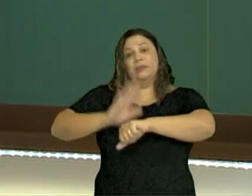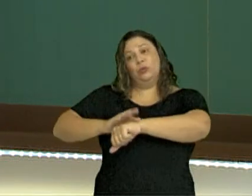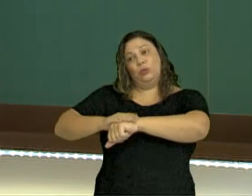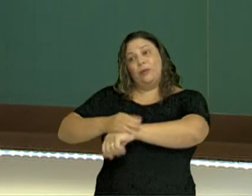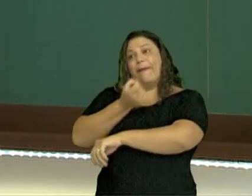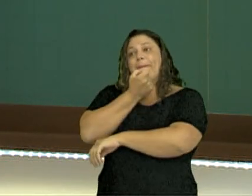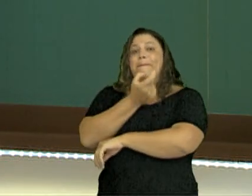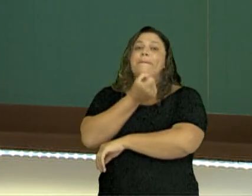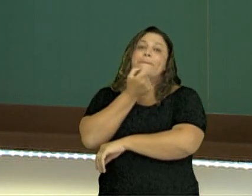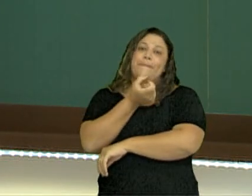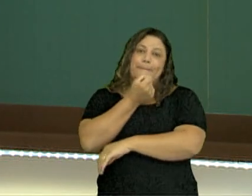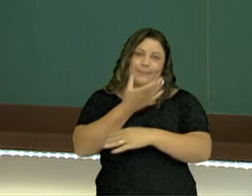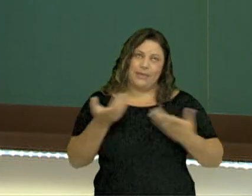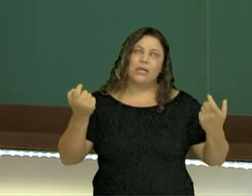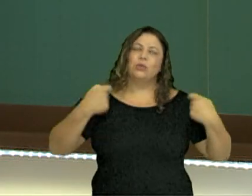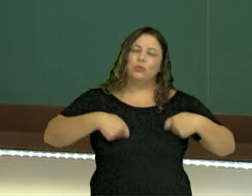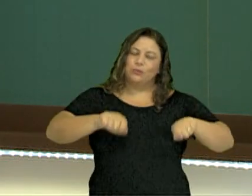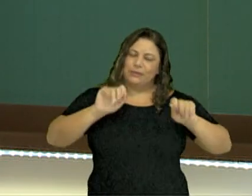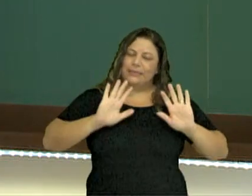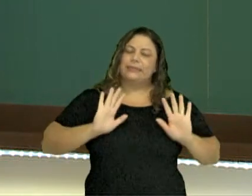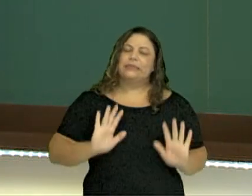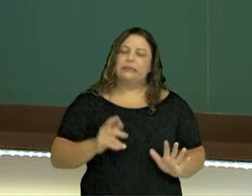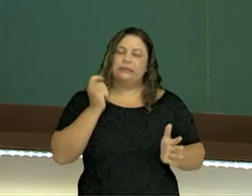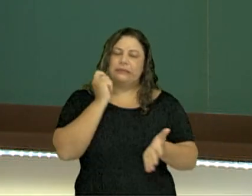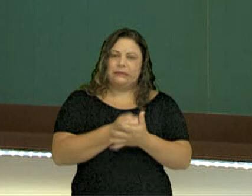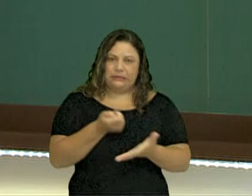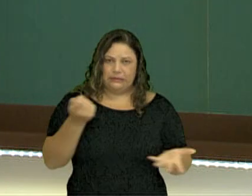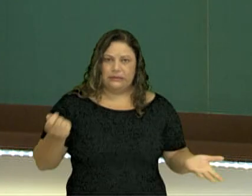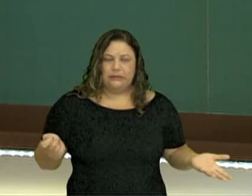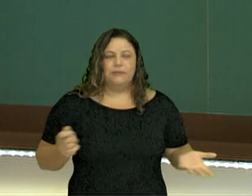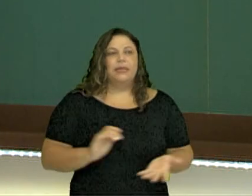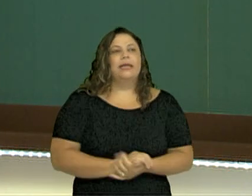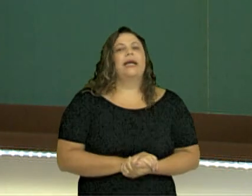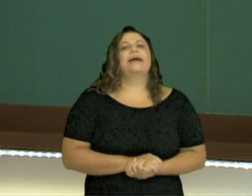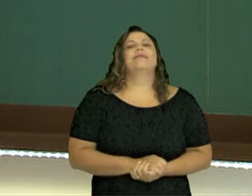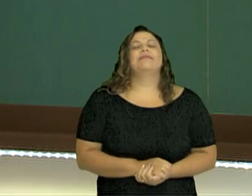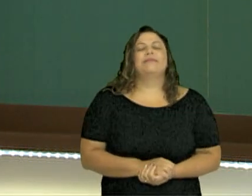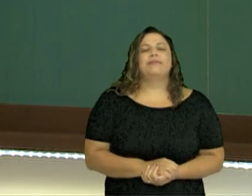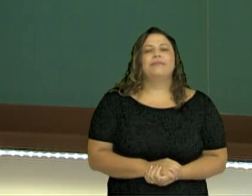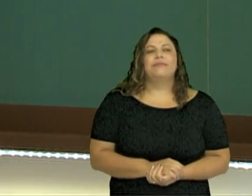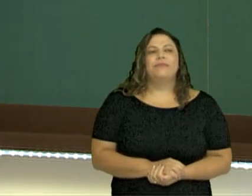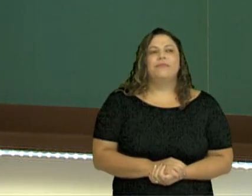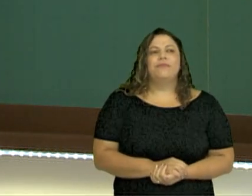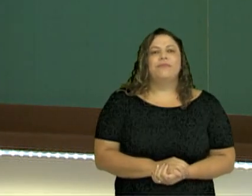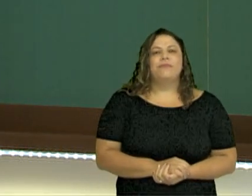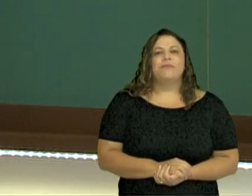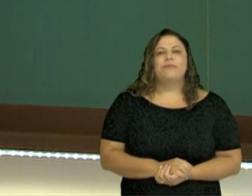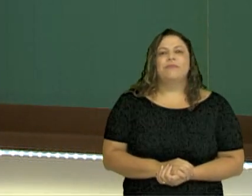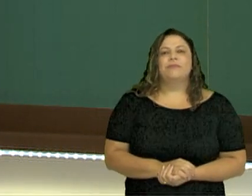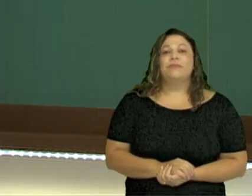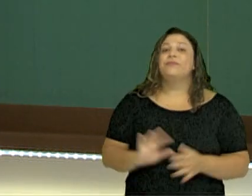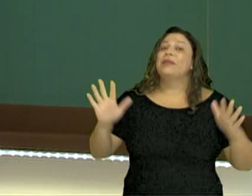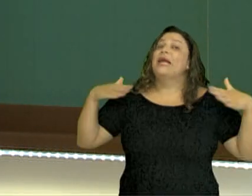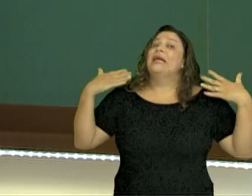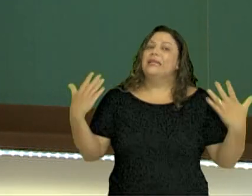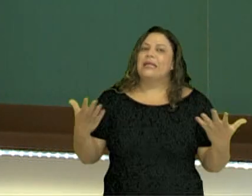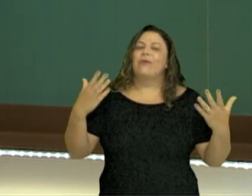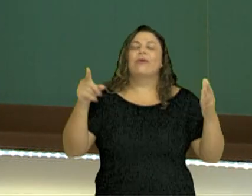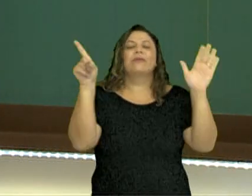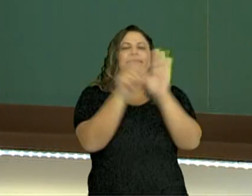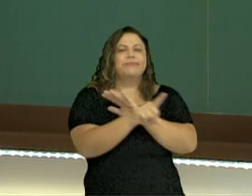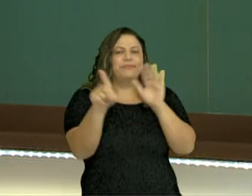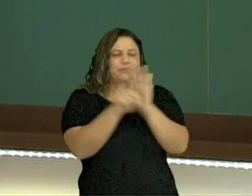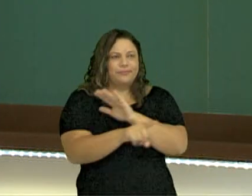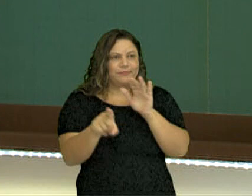remédio da emergência precisa sair de algum fundo. Desses 20% são bastante interessantes. Então agora vamos ver esse quiz aqui.